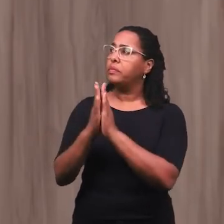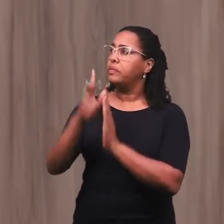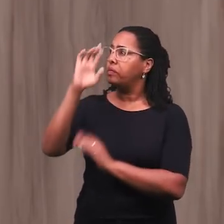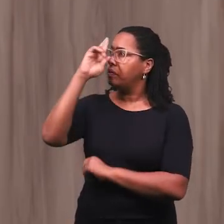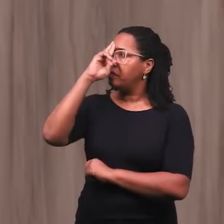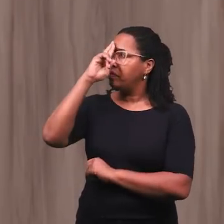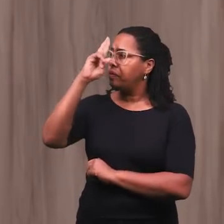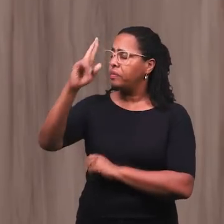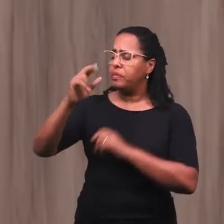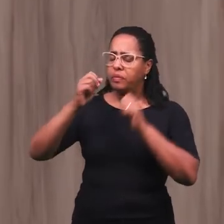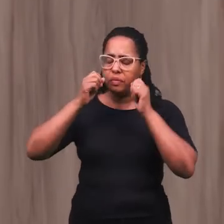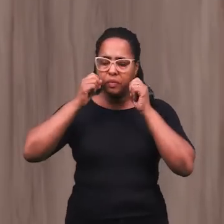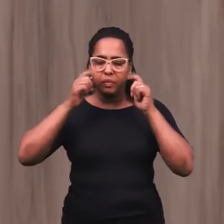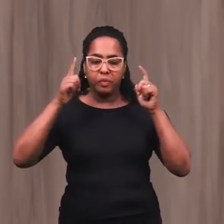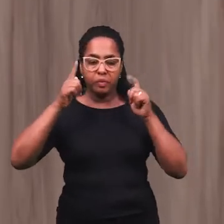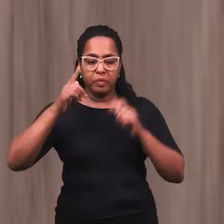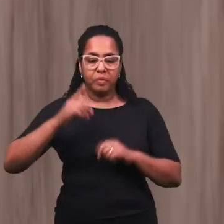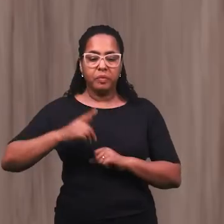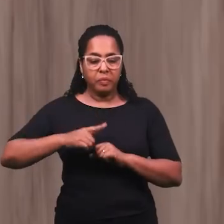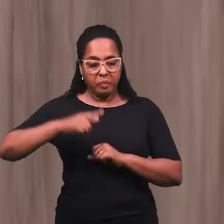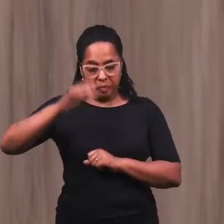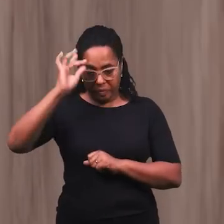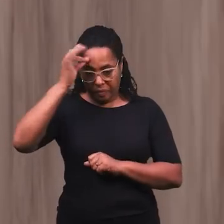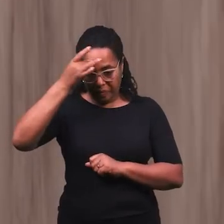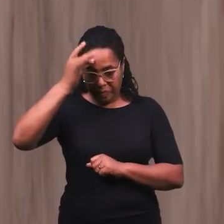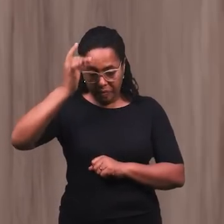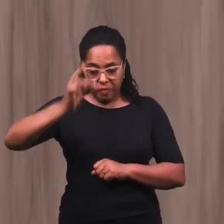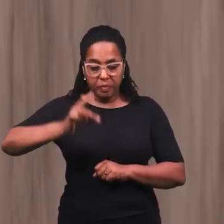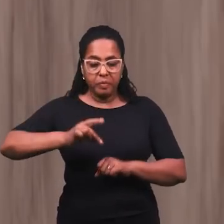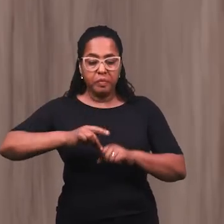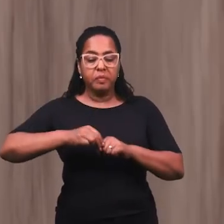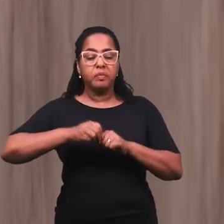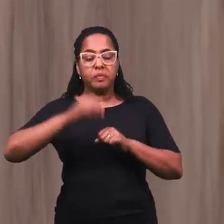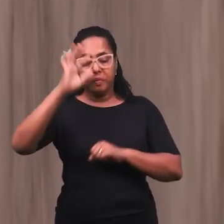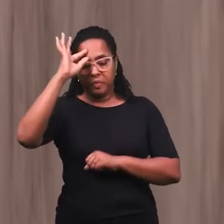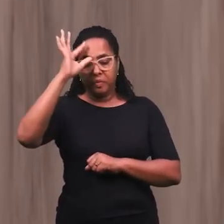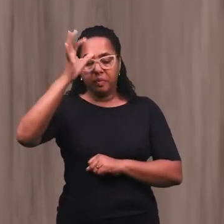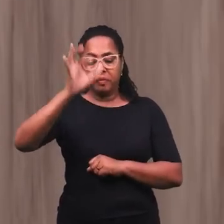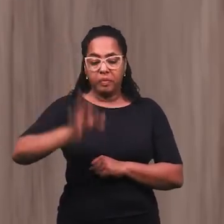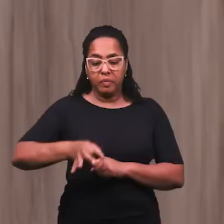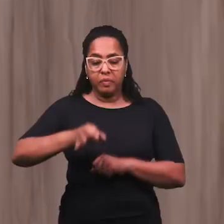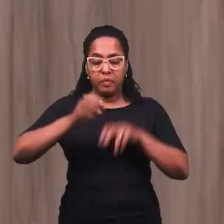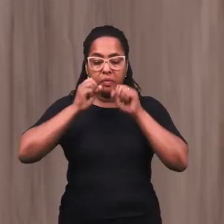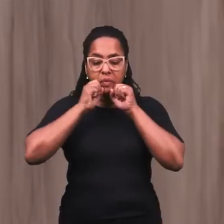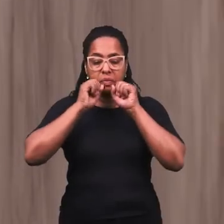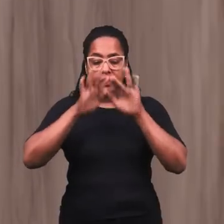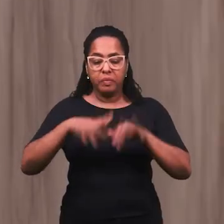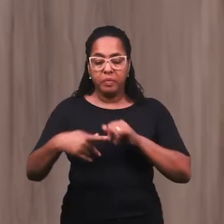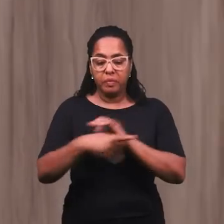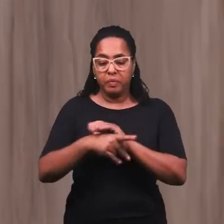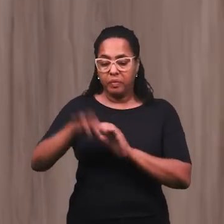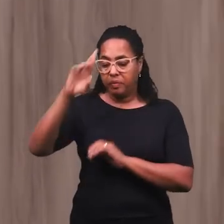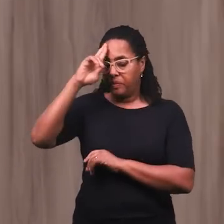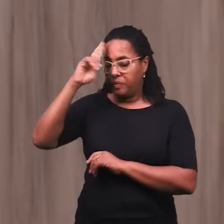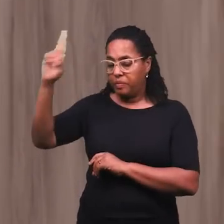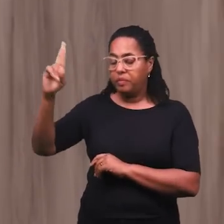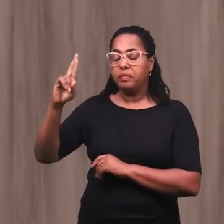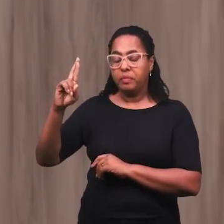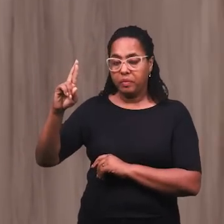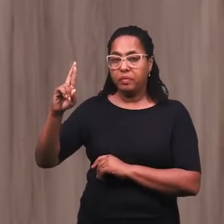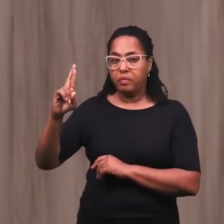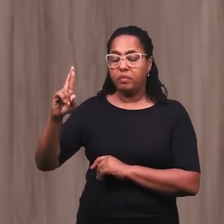oração é para que o Senhor possa abrir os olhos espirituais e que possa dar o discernimento daquilo que é bênção do